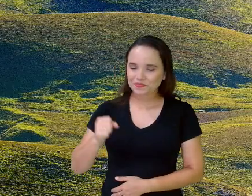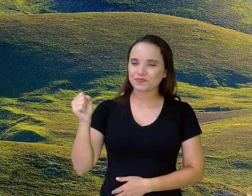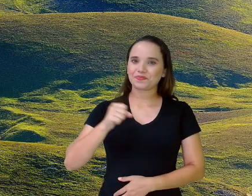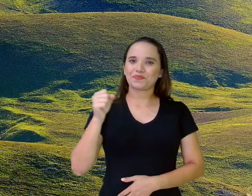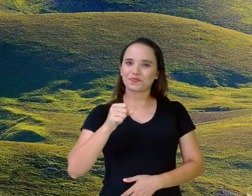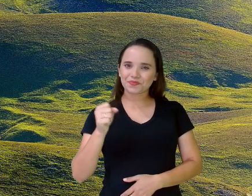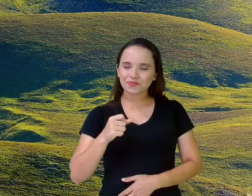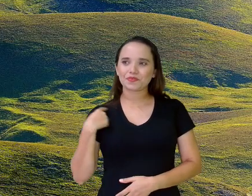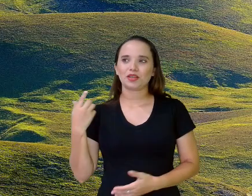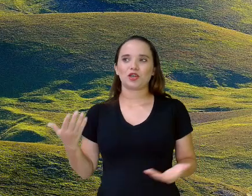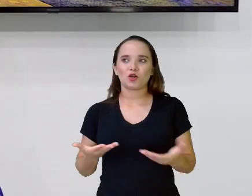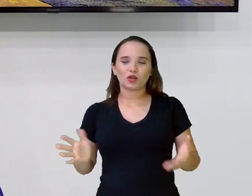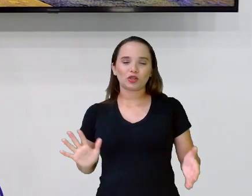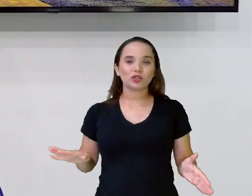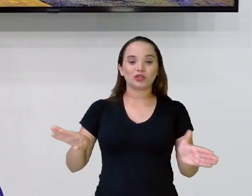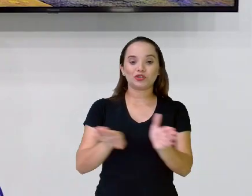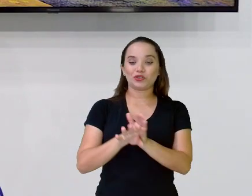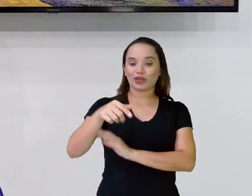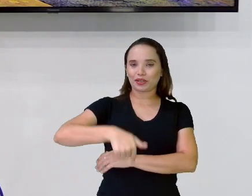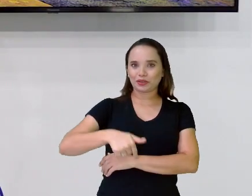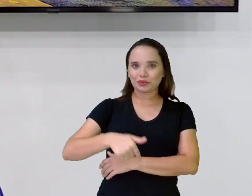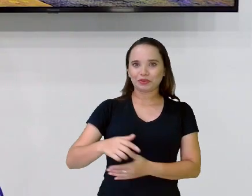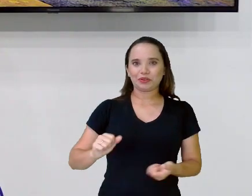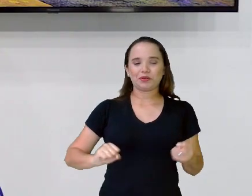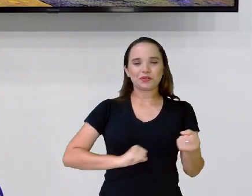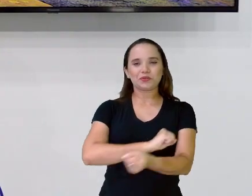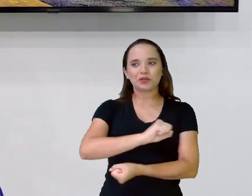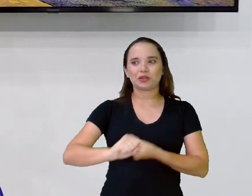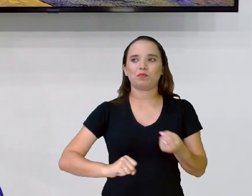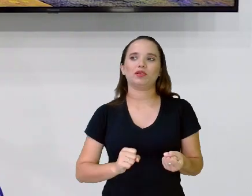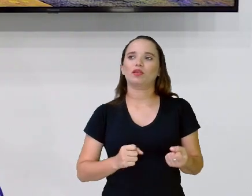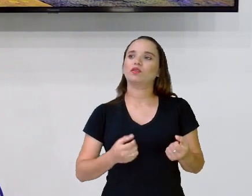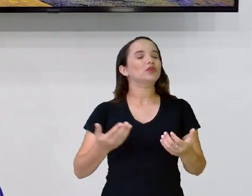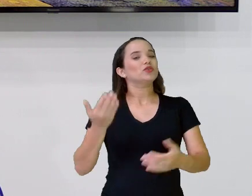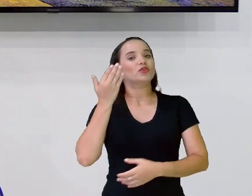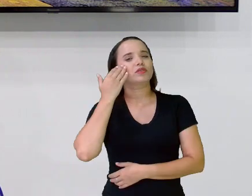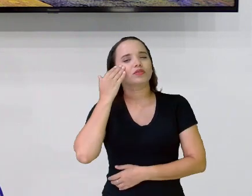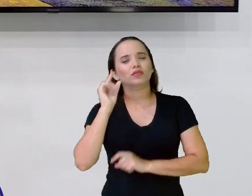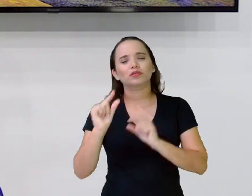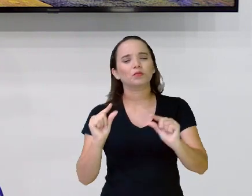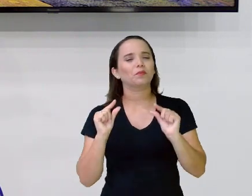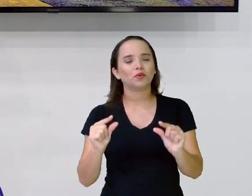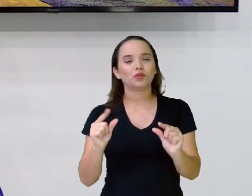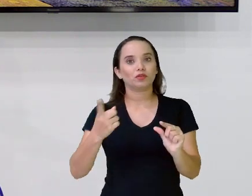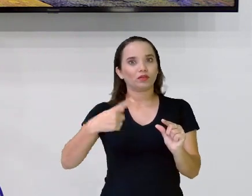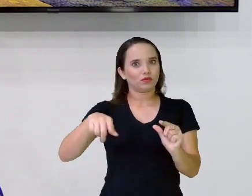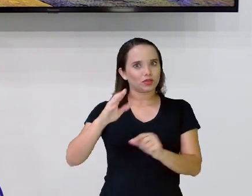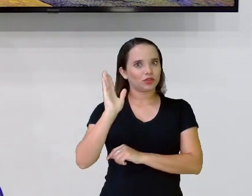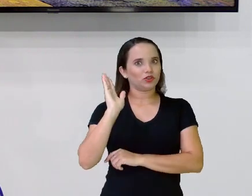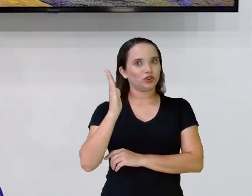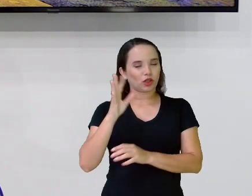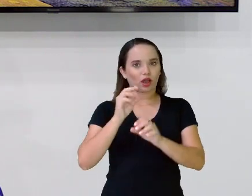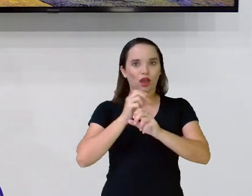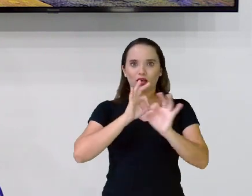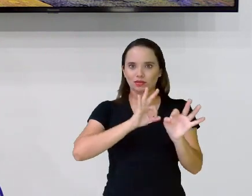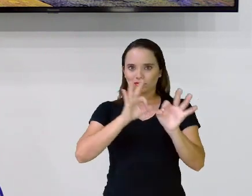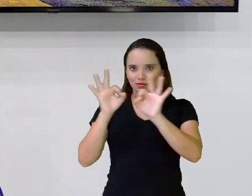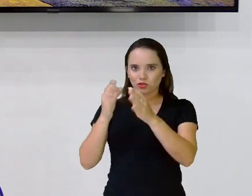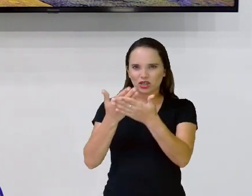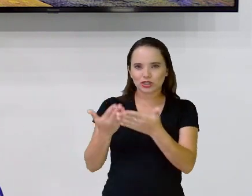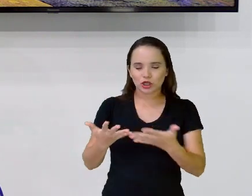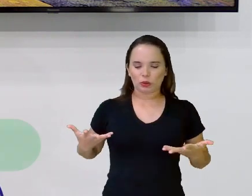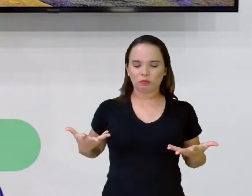A gente chega aqui com a sustentabilidade, né, para a gente trabalhar um pouquinho. Depois que vocês viram aí essa aula incrível, né, essa